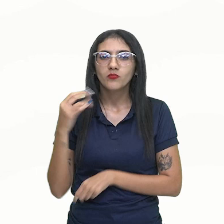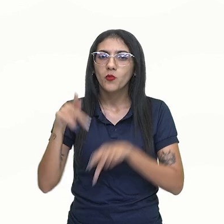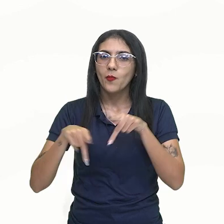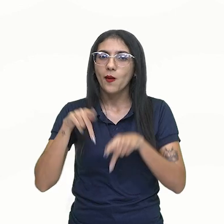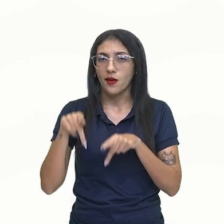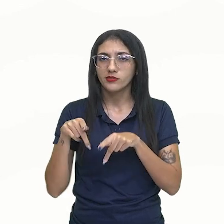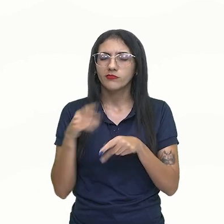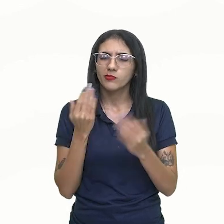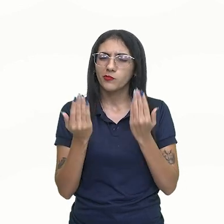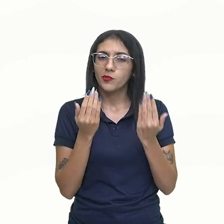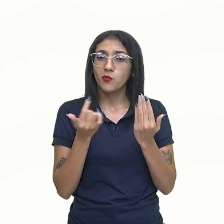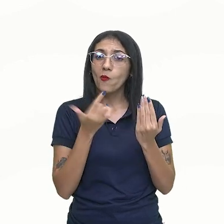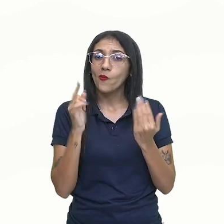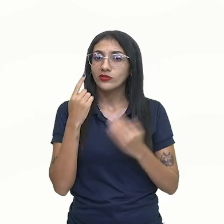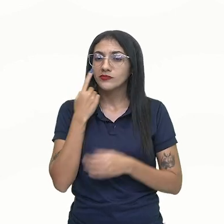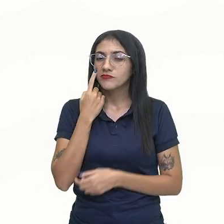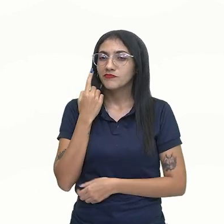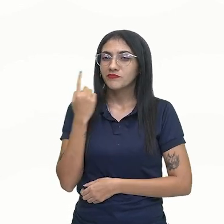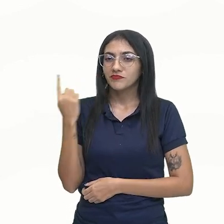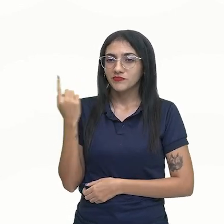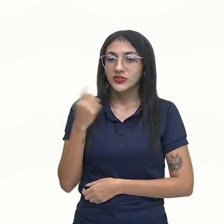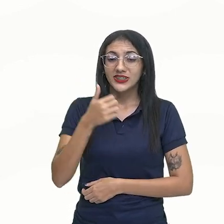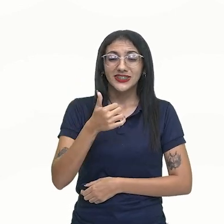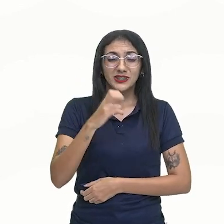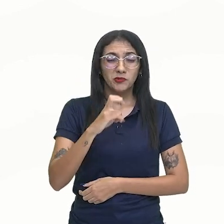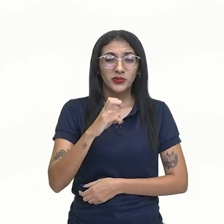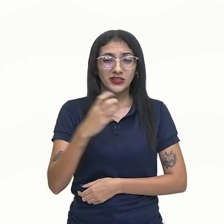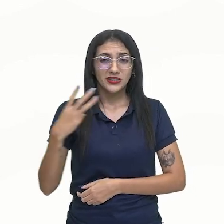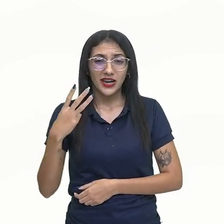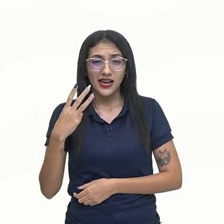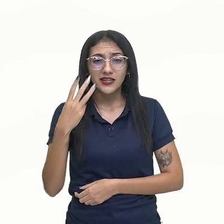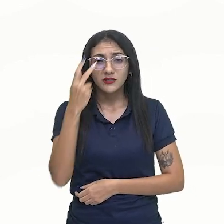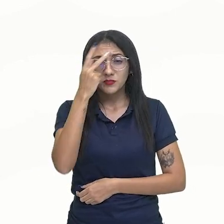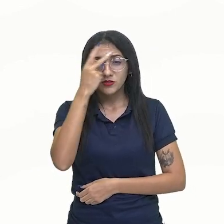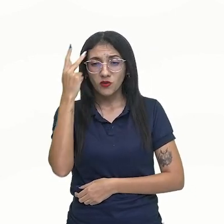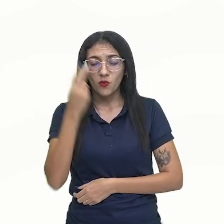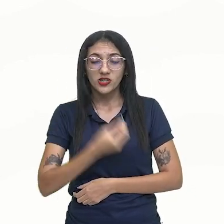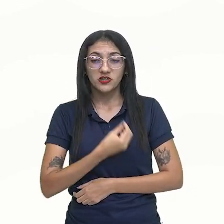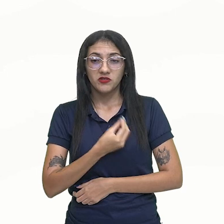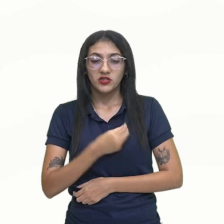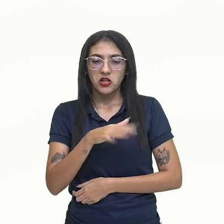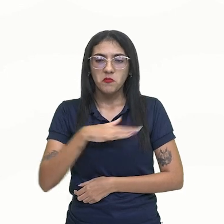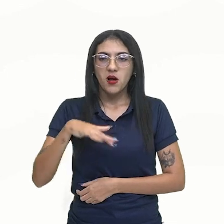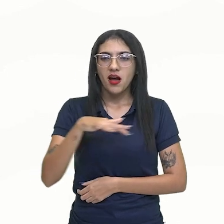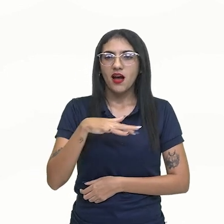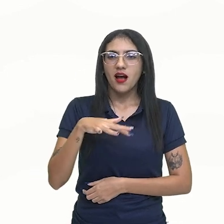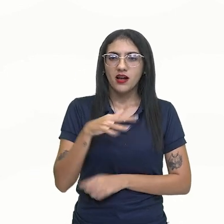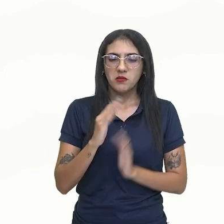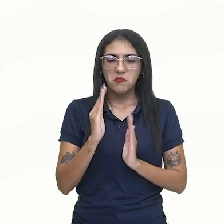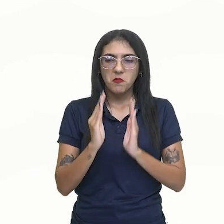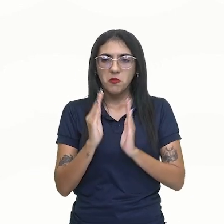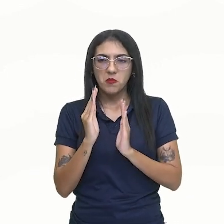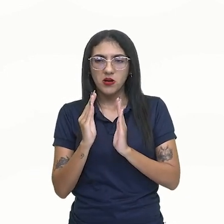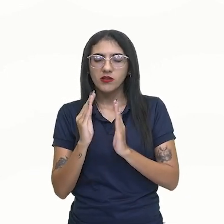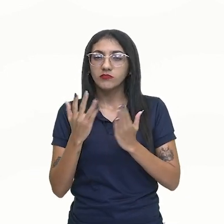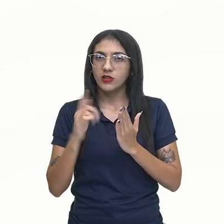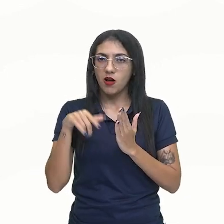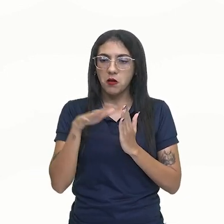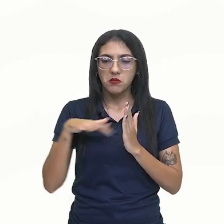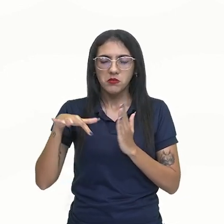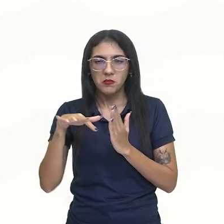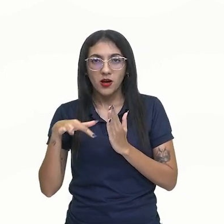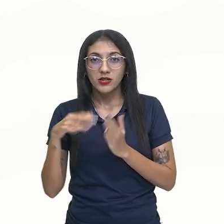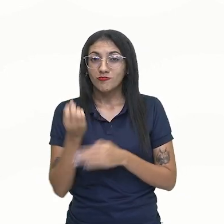as outras, né? 153 habitantes por quilômetro quadrado em média. Então, uma concentração muito grande